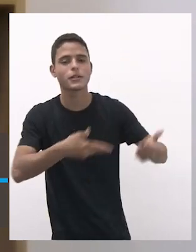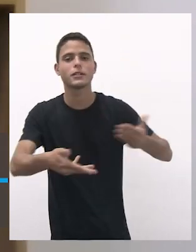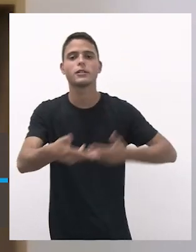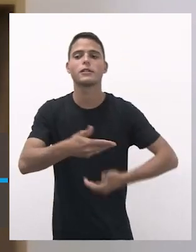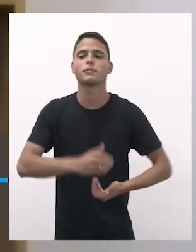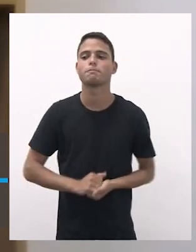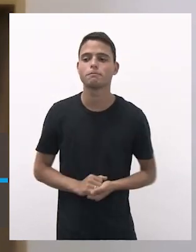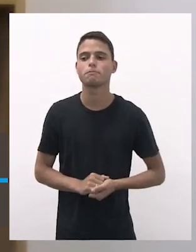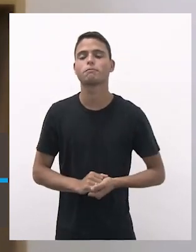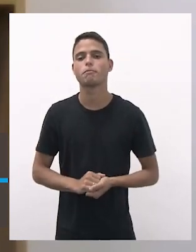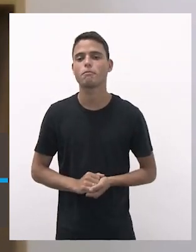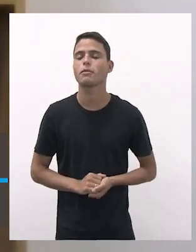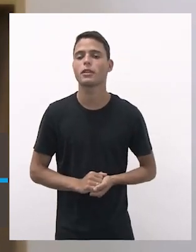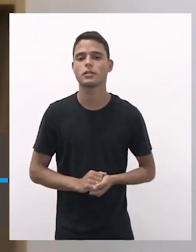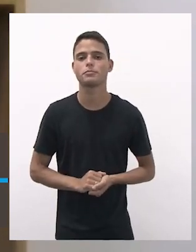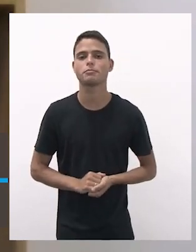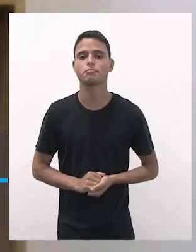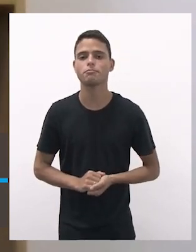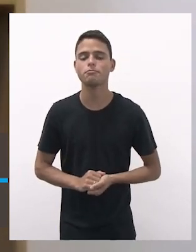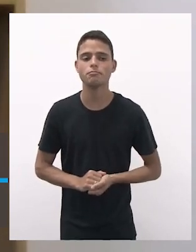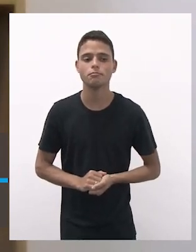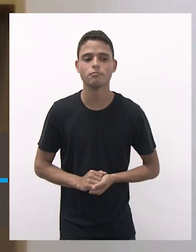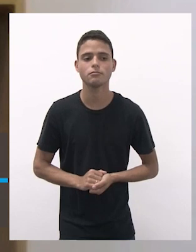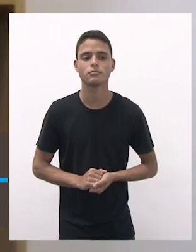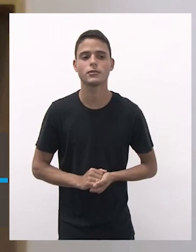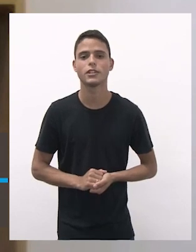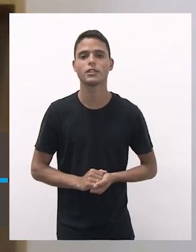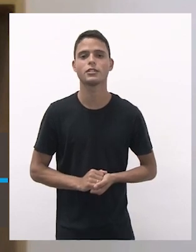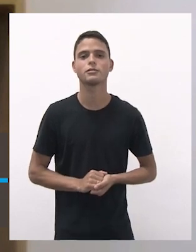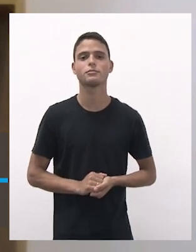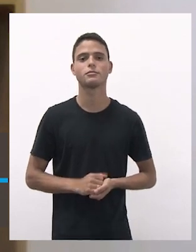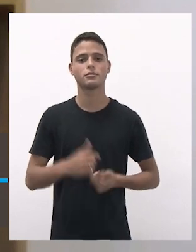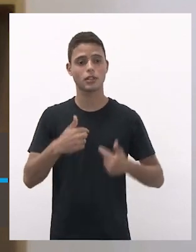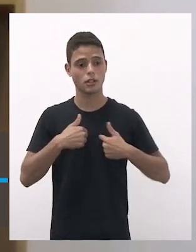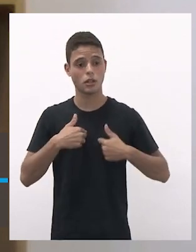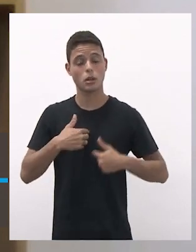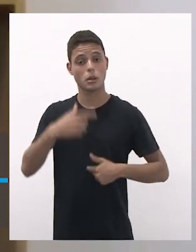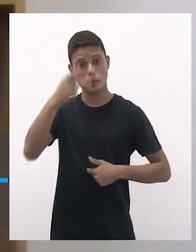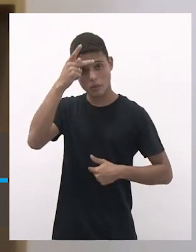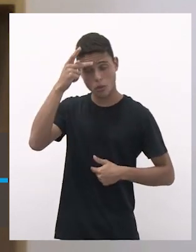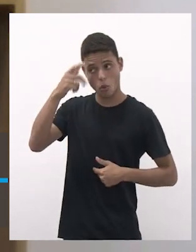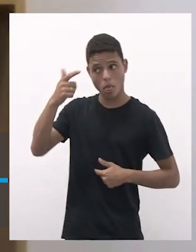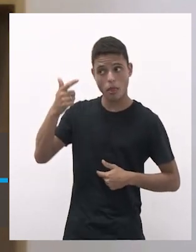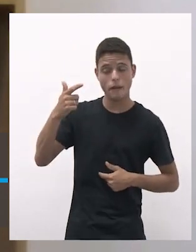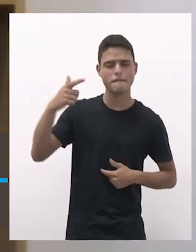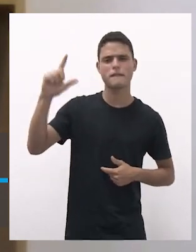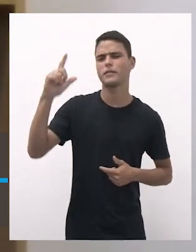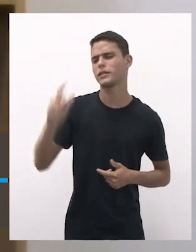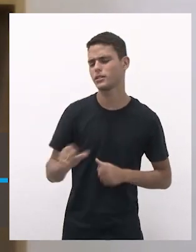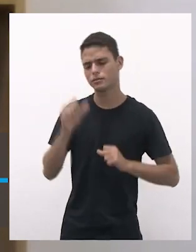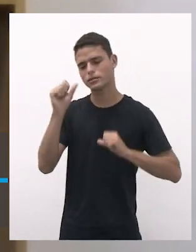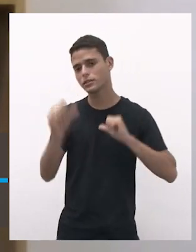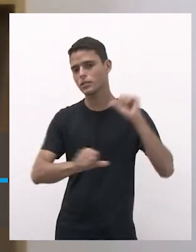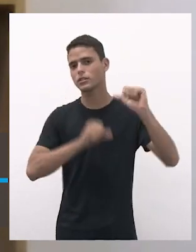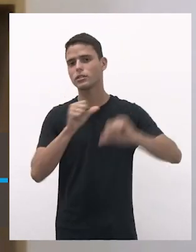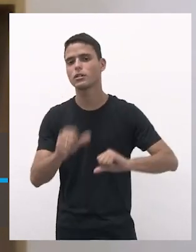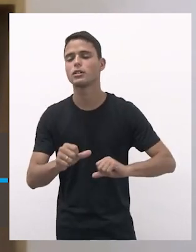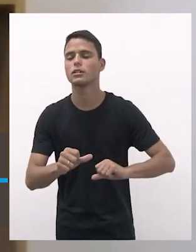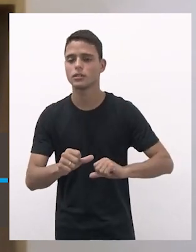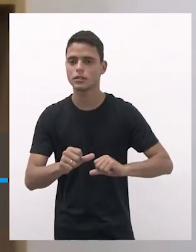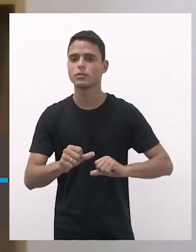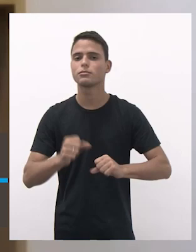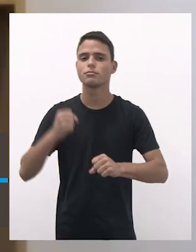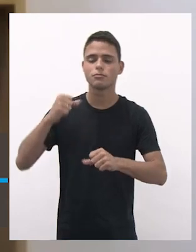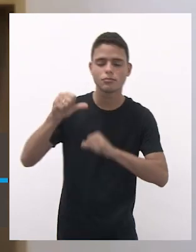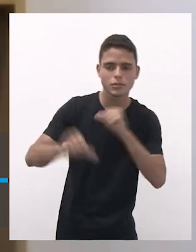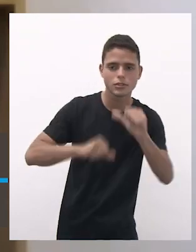e engrandecedor. Então, eu sou outra pessoa a partir do Café Literário. Mudei muito nesses últimos